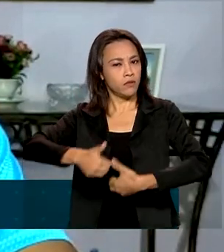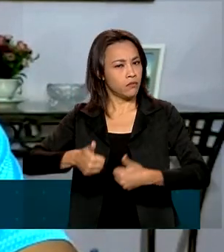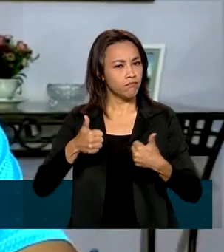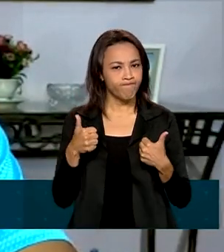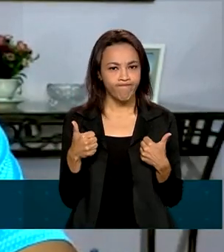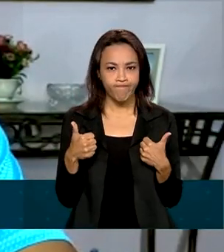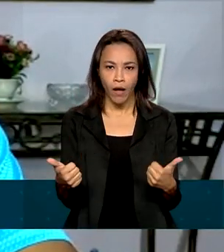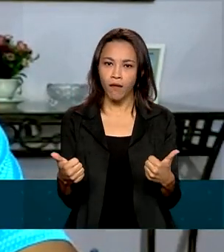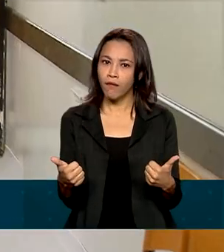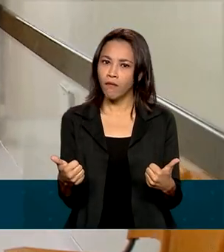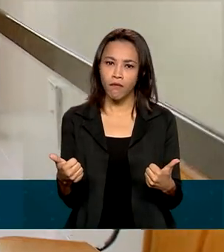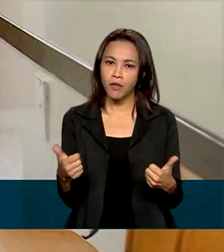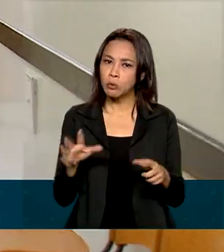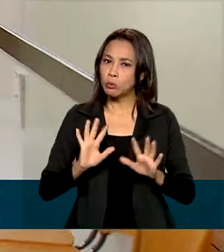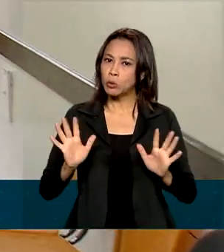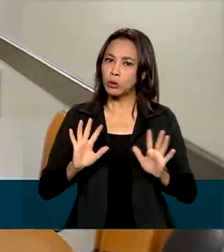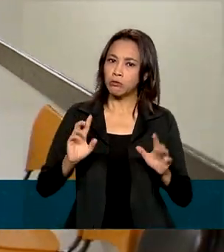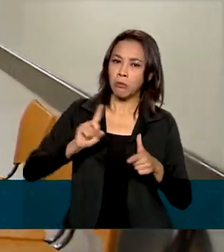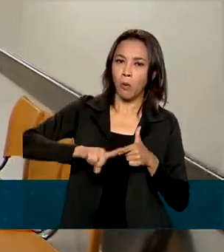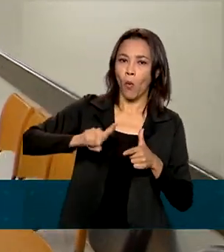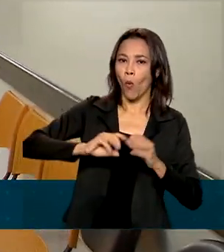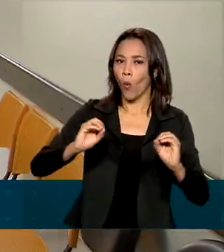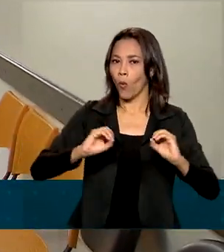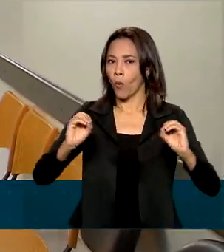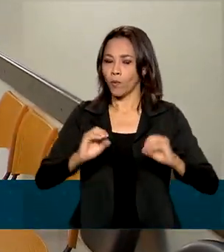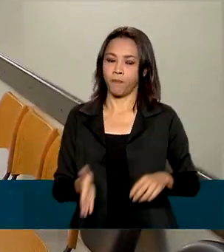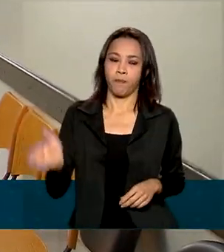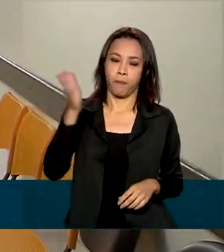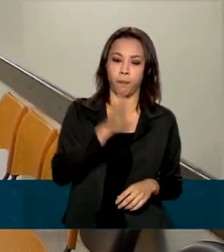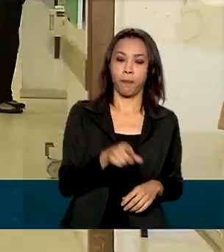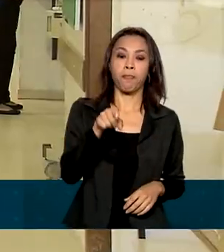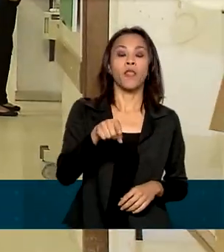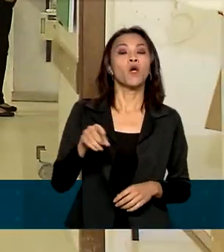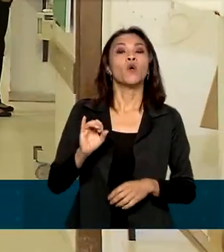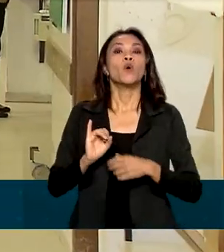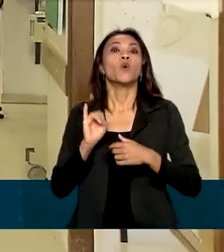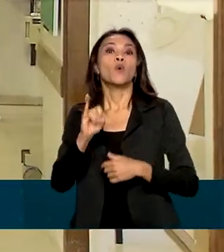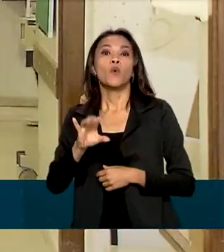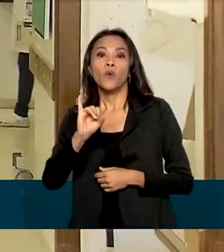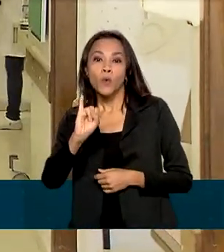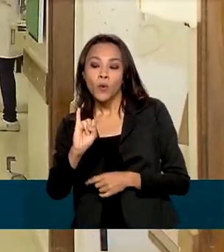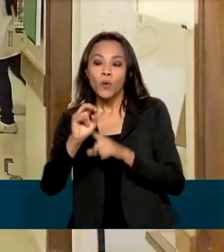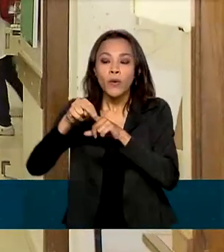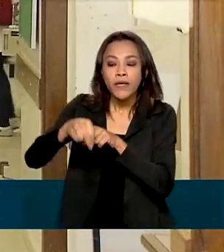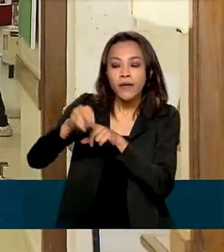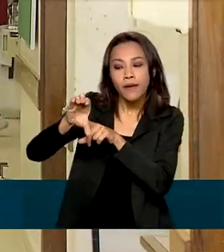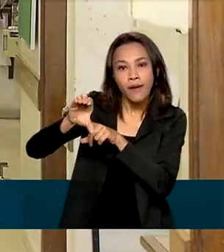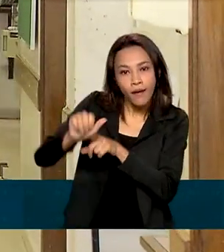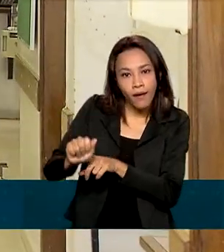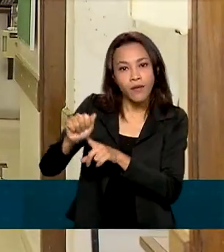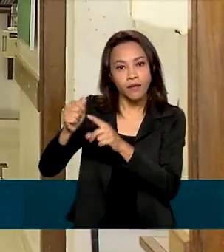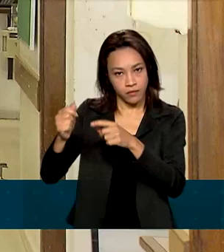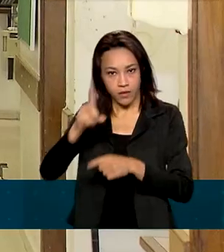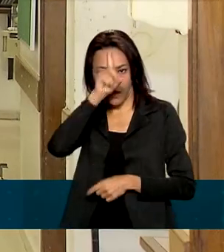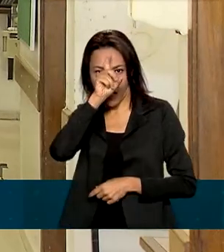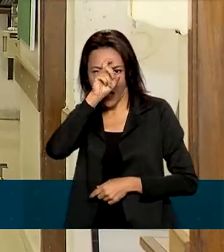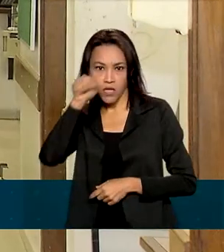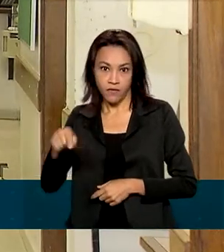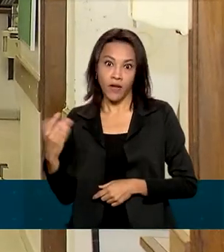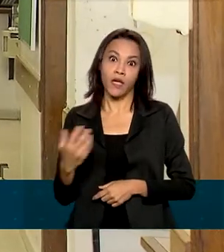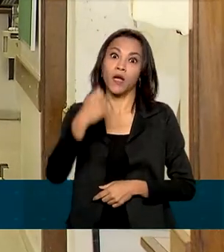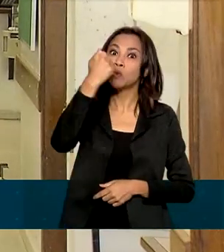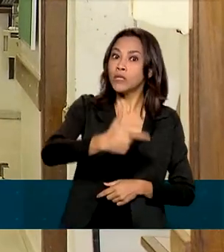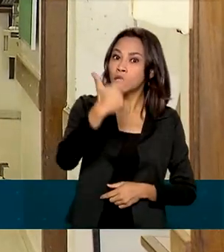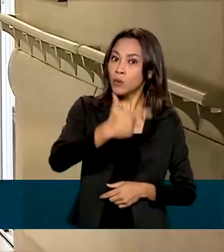sem nenhuma sequela segundo o instituto nacional do Câncer o INCA o câncer de próstata é o segundo mais comum